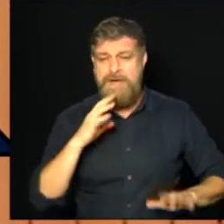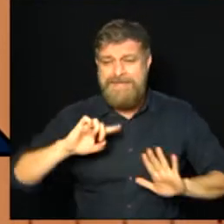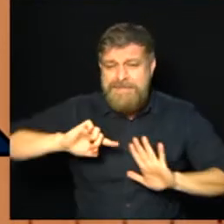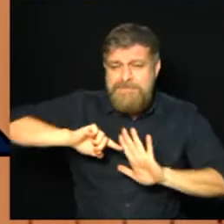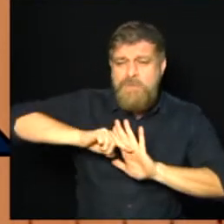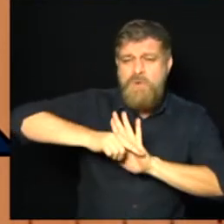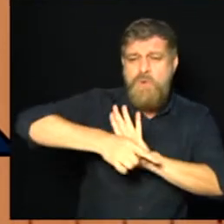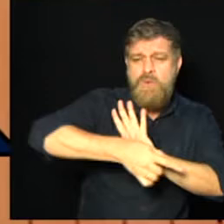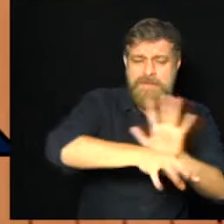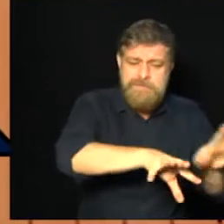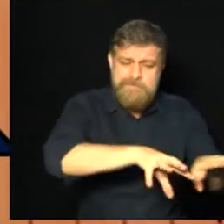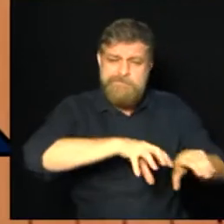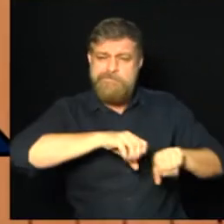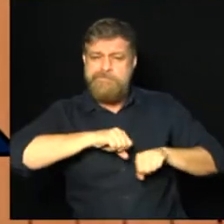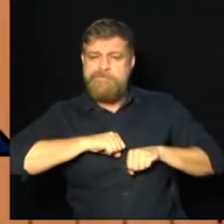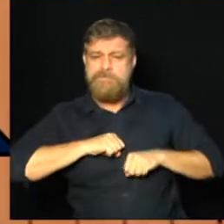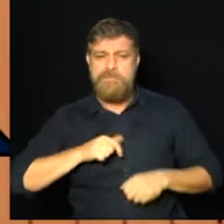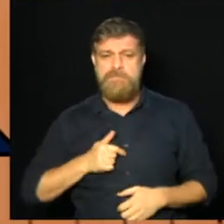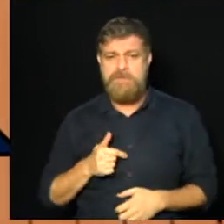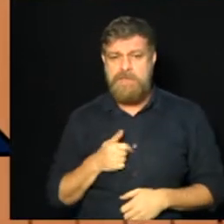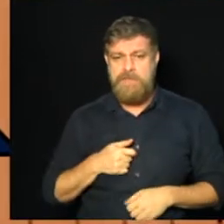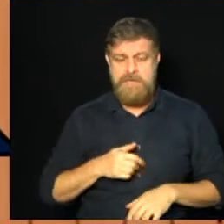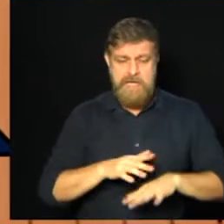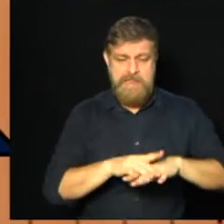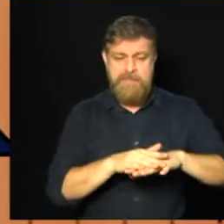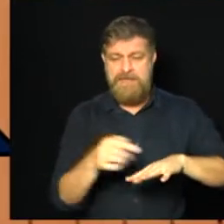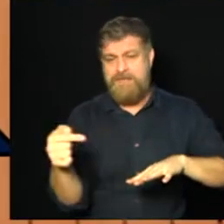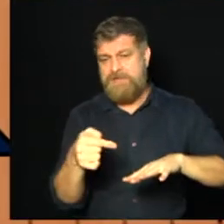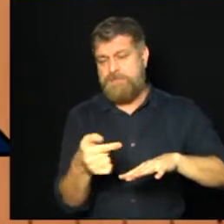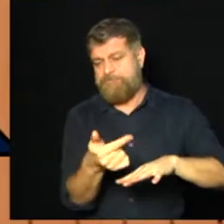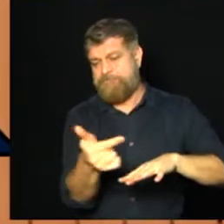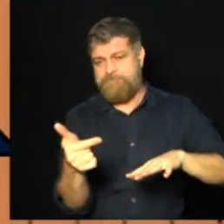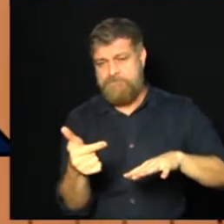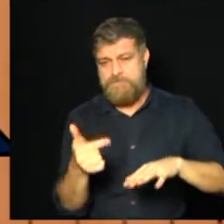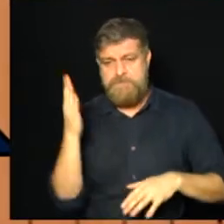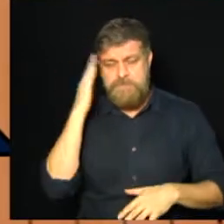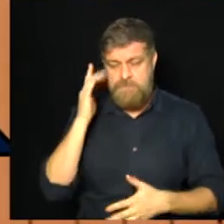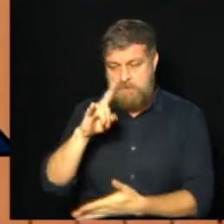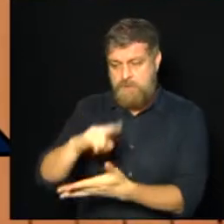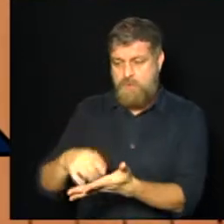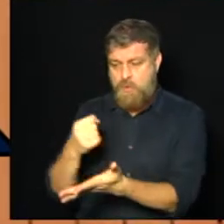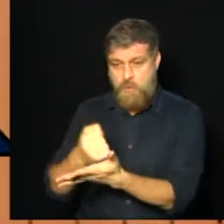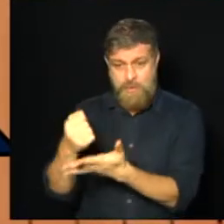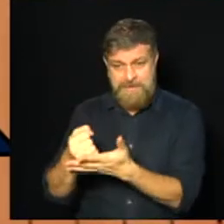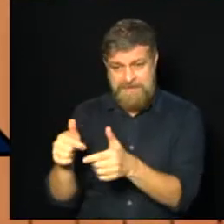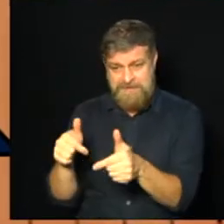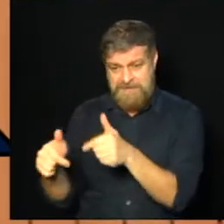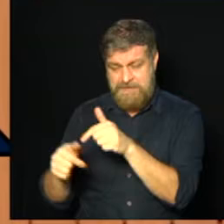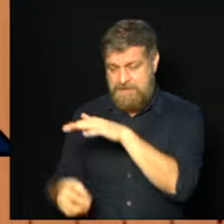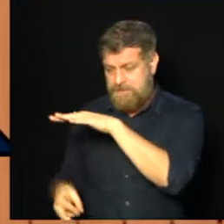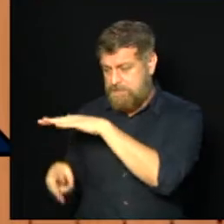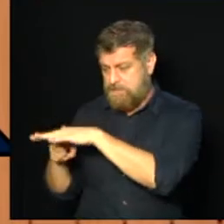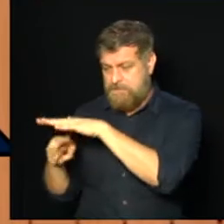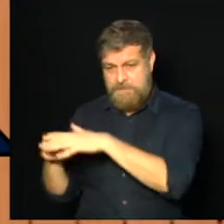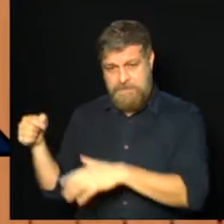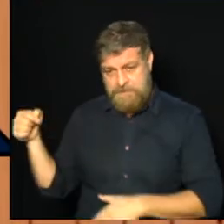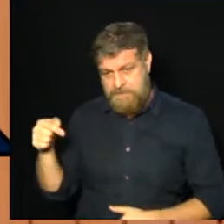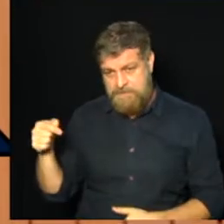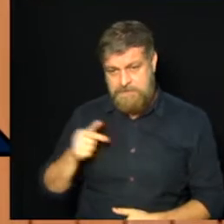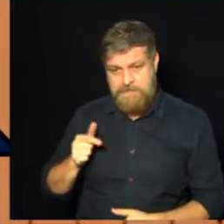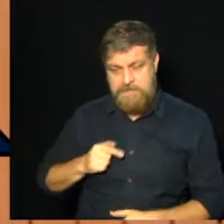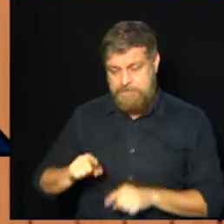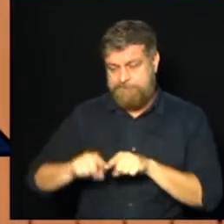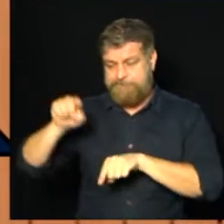isso é algo que não entra no cálculo. Né? A gente sabe que o contrato de trabalho dessas empresas são contratos